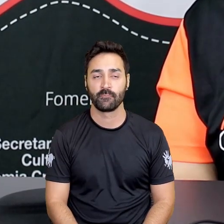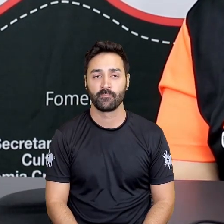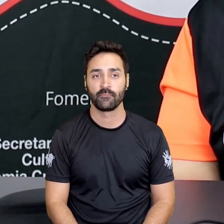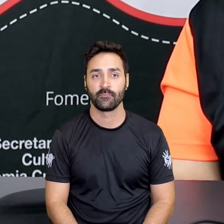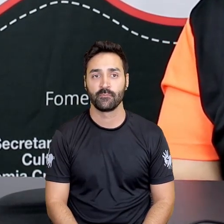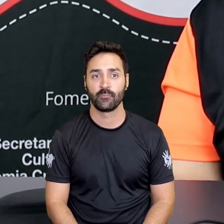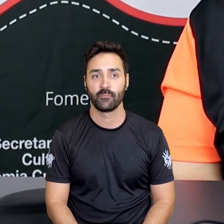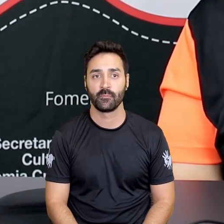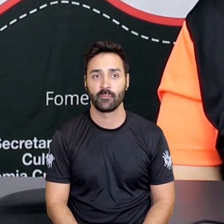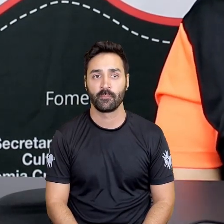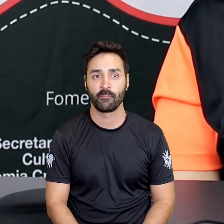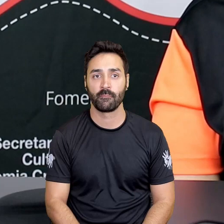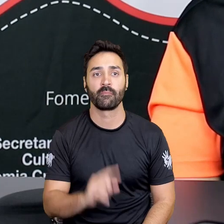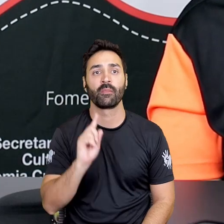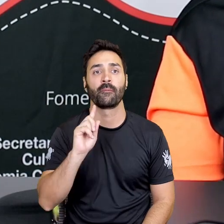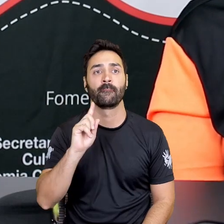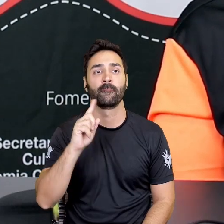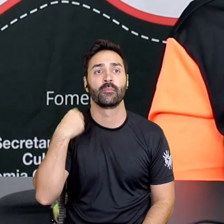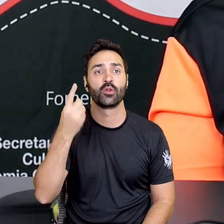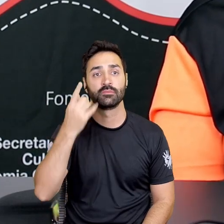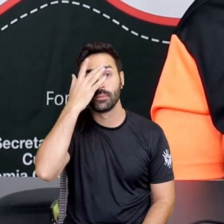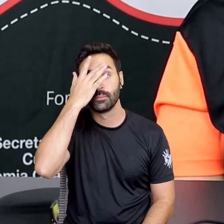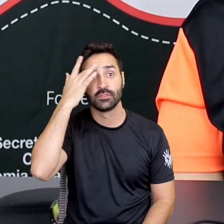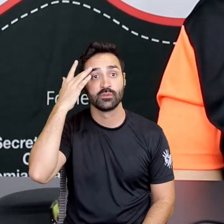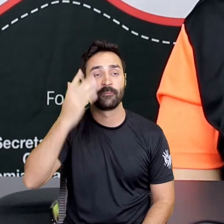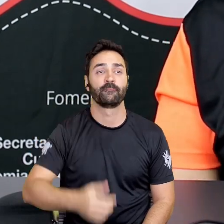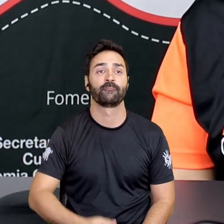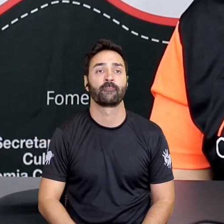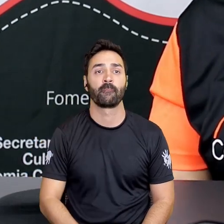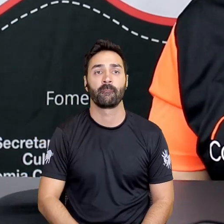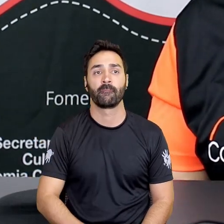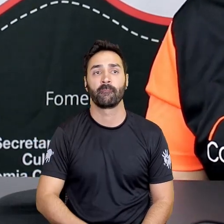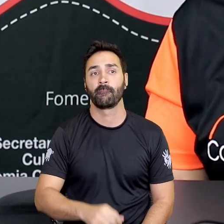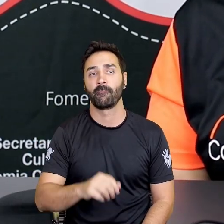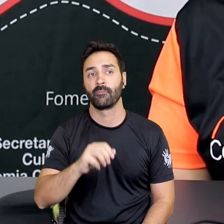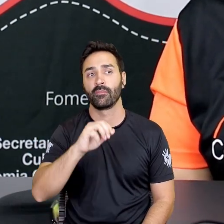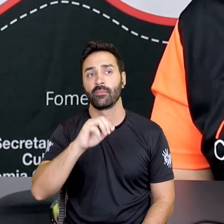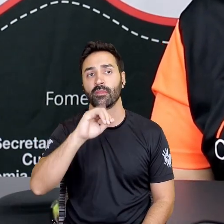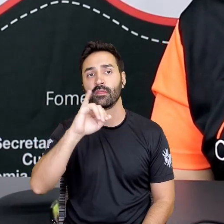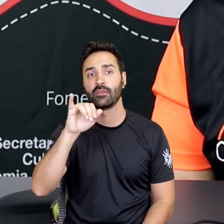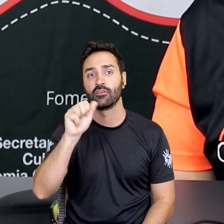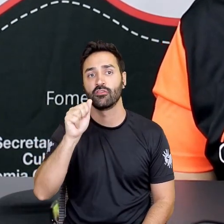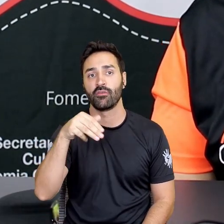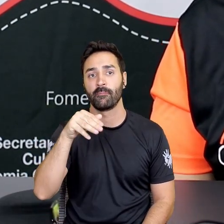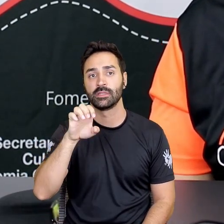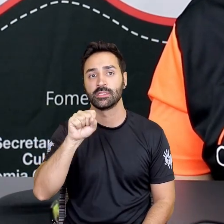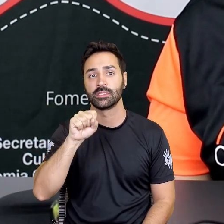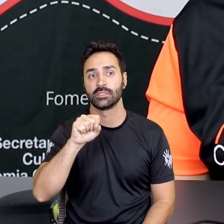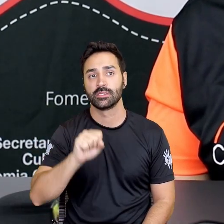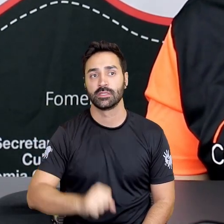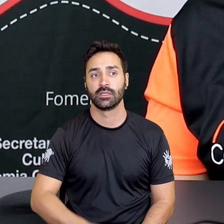Não? A gente passa para a próxima pessoa. James ou James.